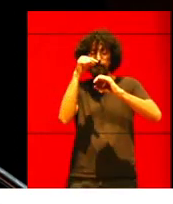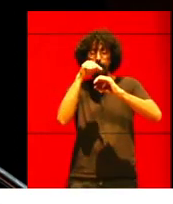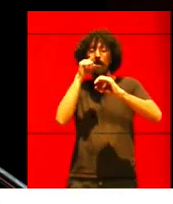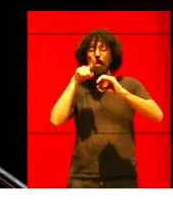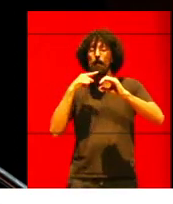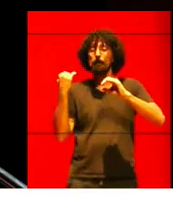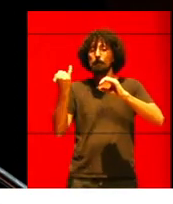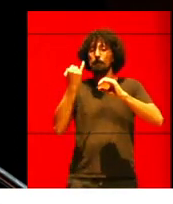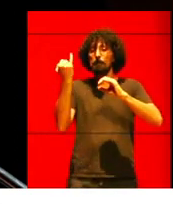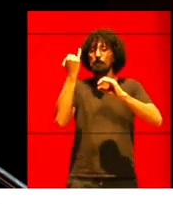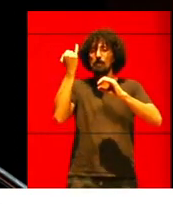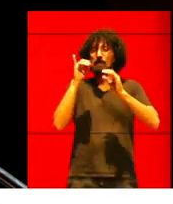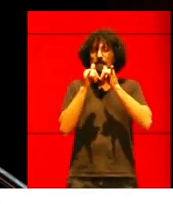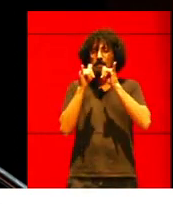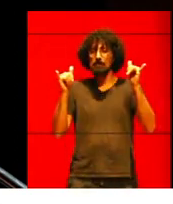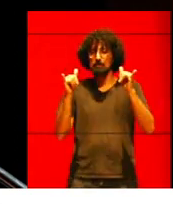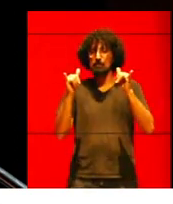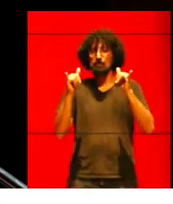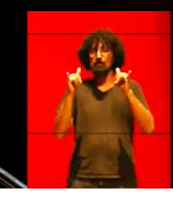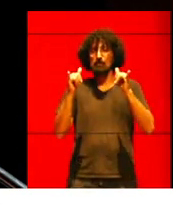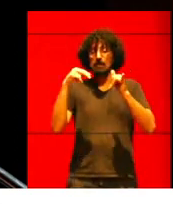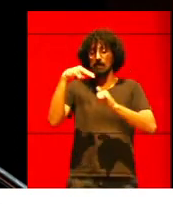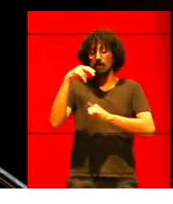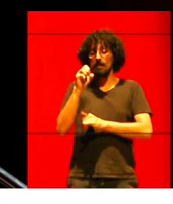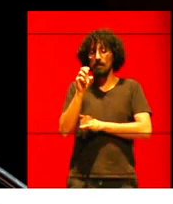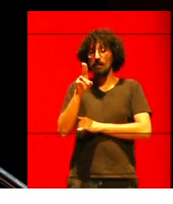grande construção lipídica.